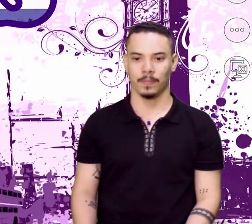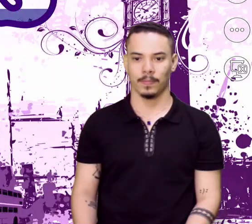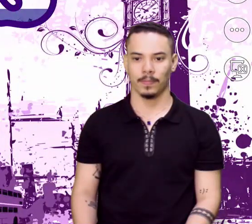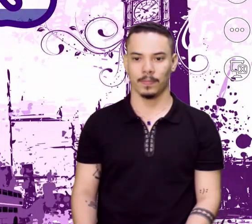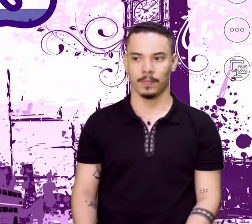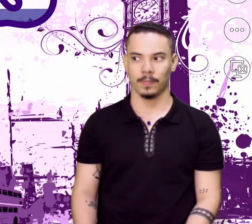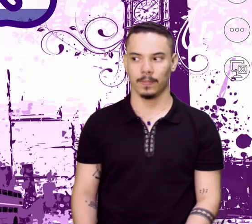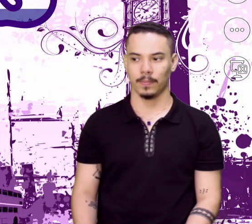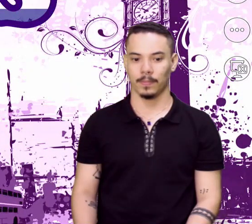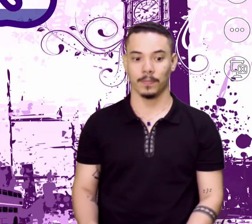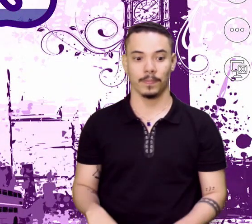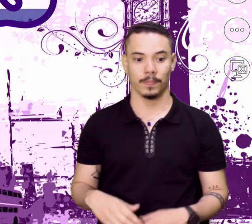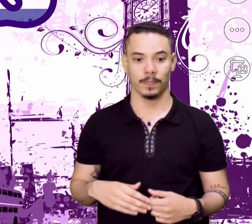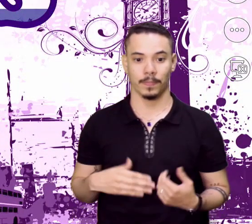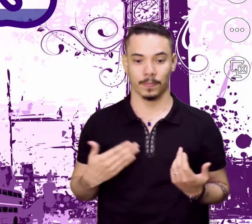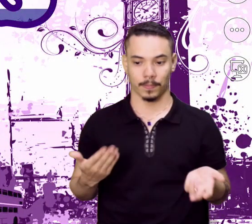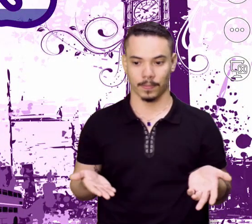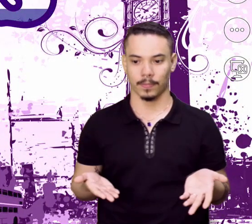37.1.